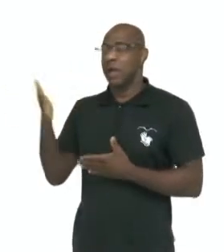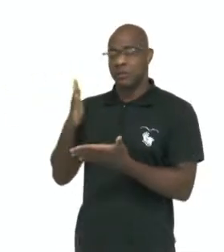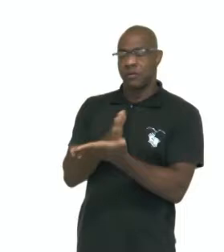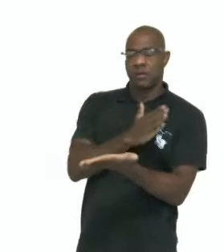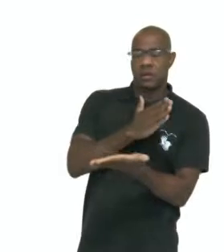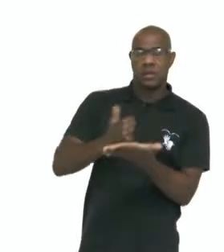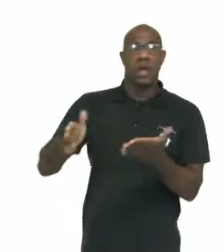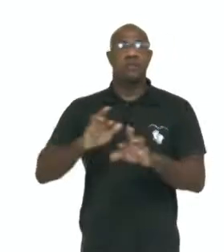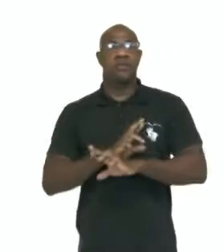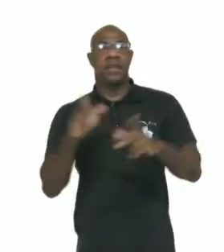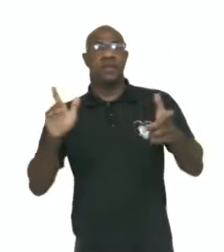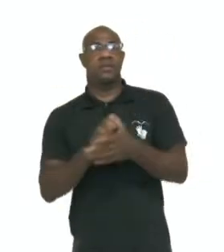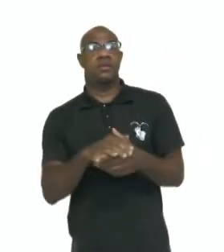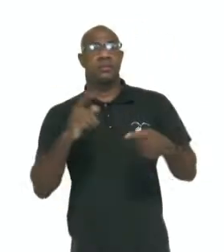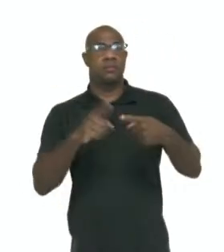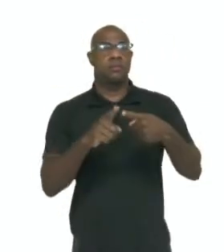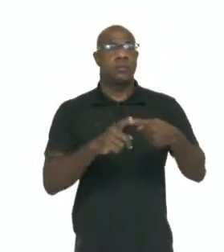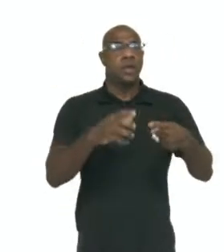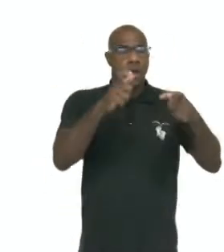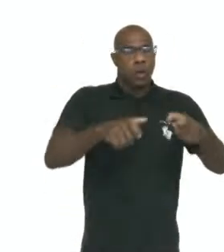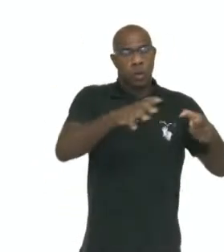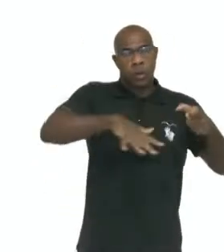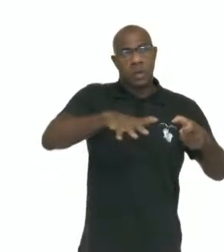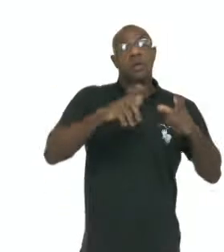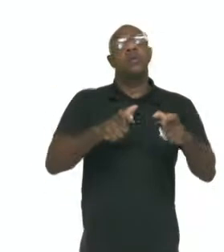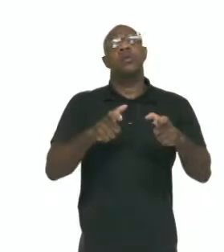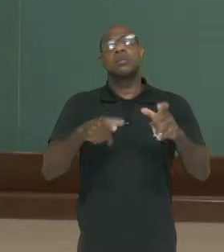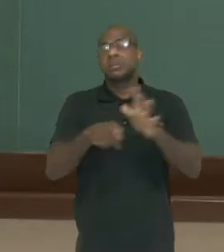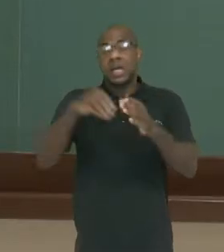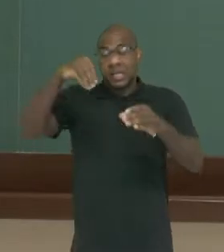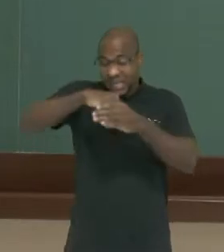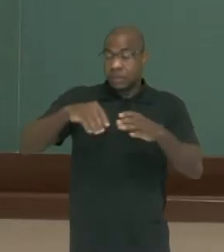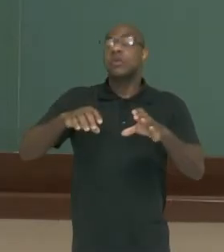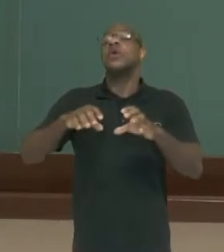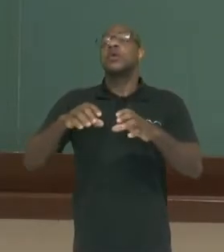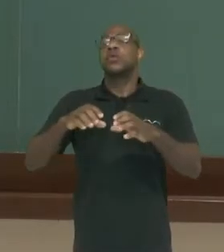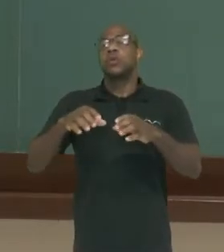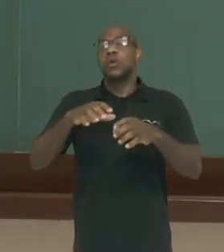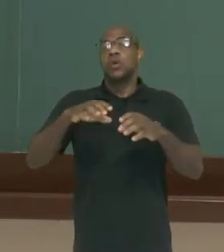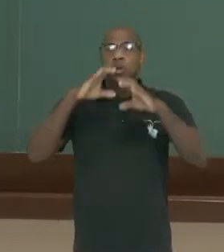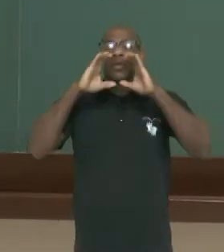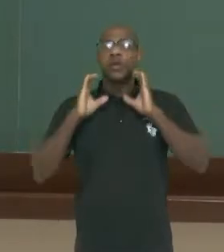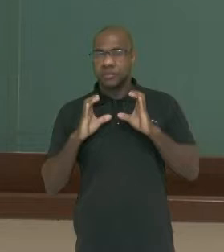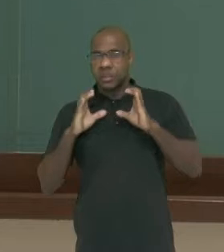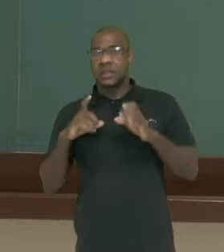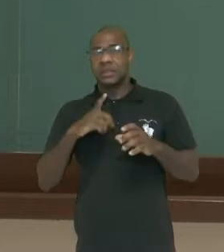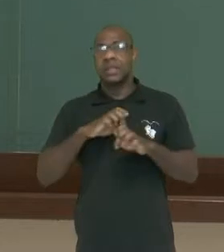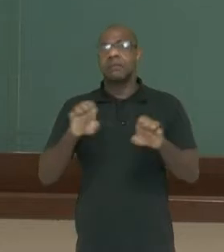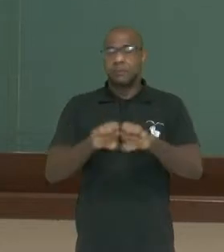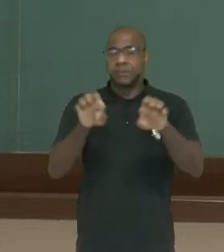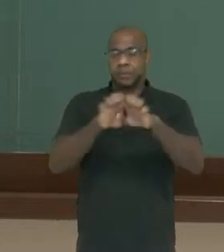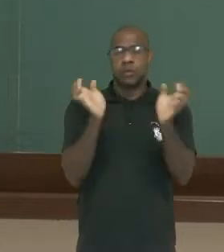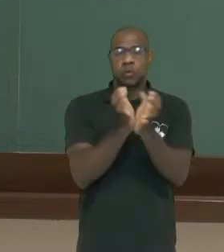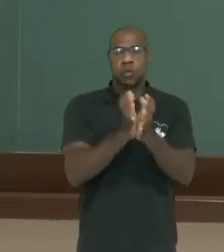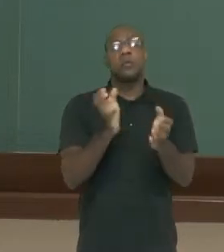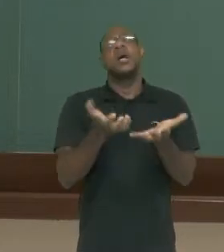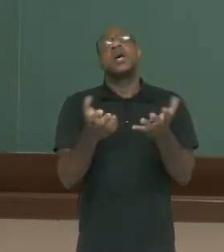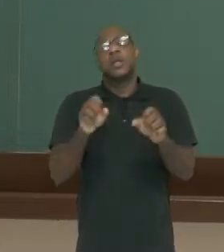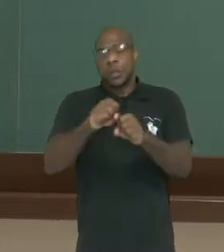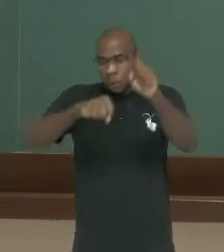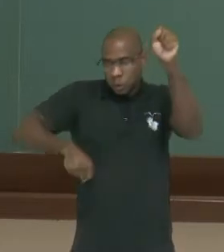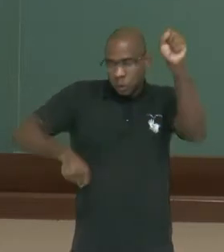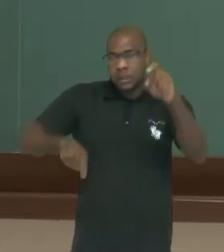a diferenciação que dentro do território chinês, que estrutura-se num sistema econômico chamado socialista, nós vamos